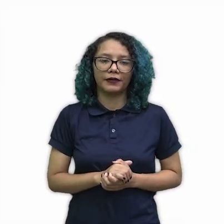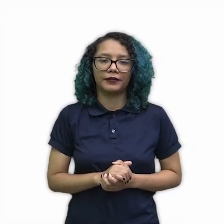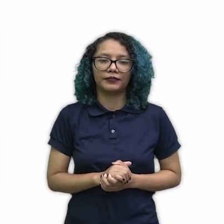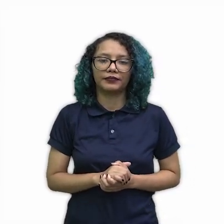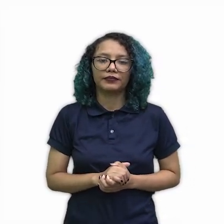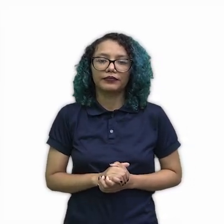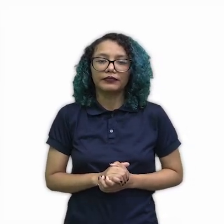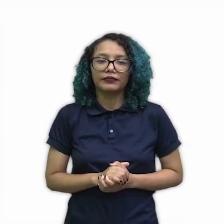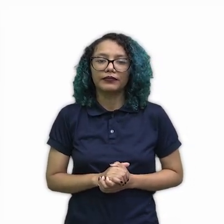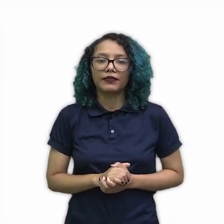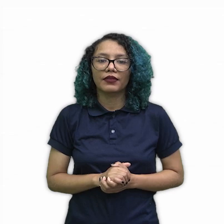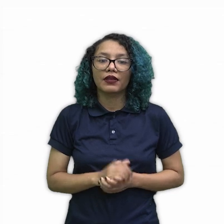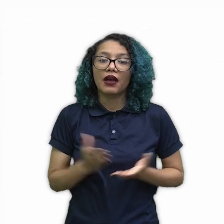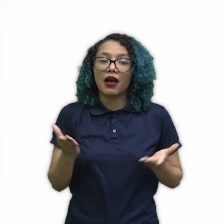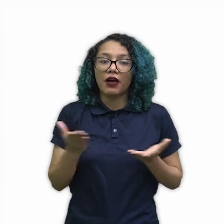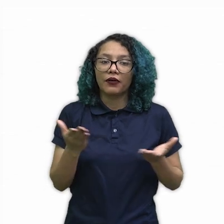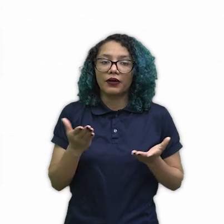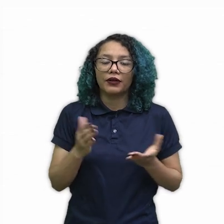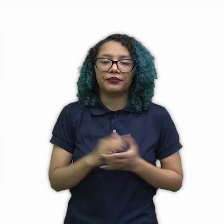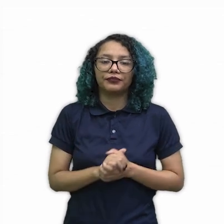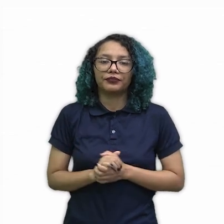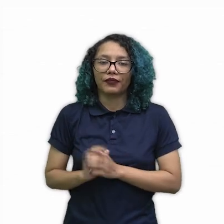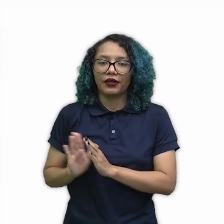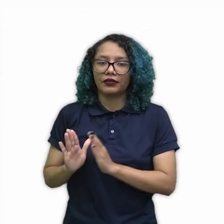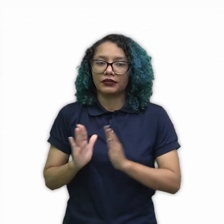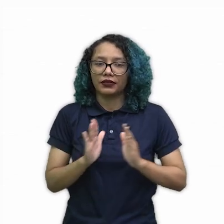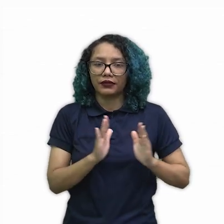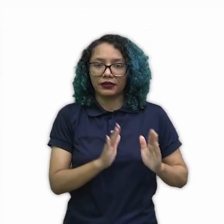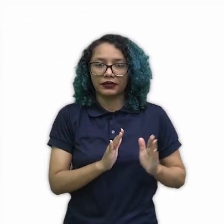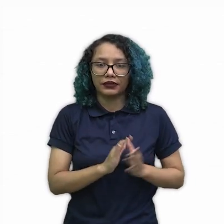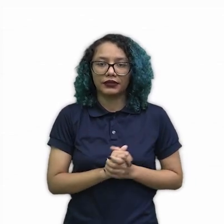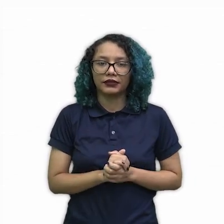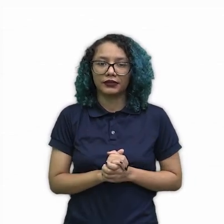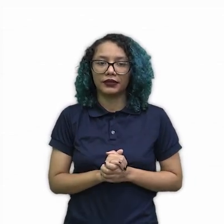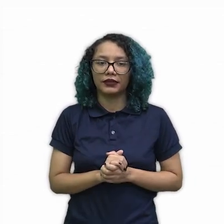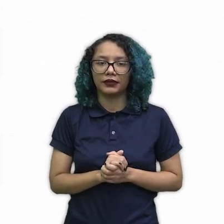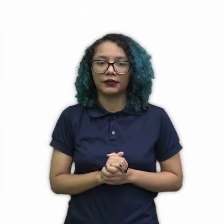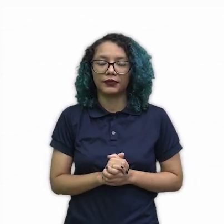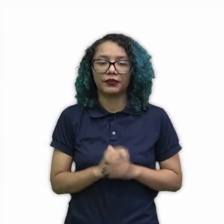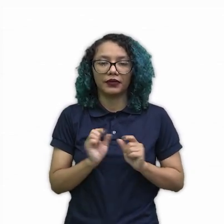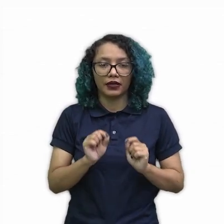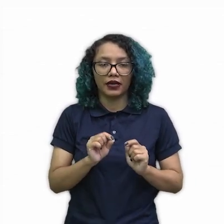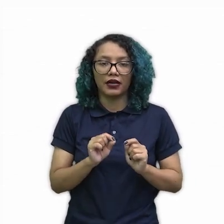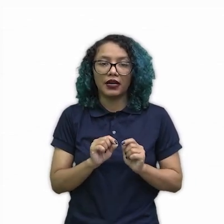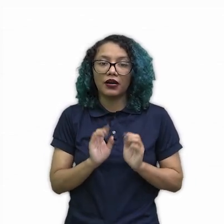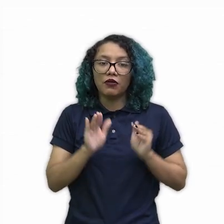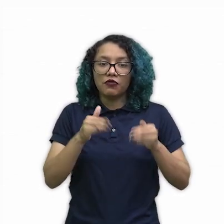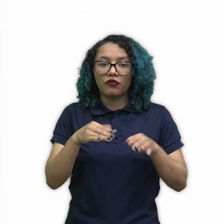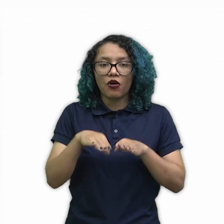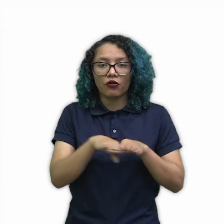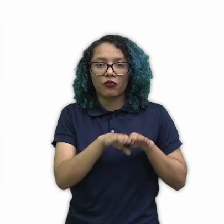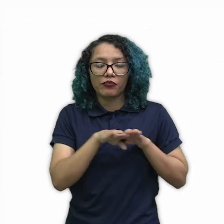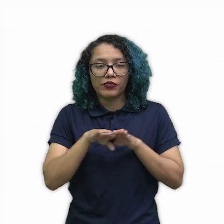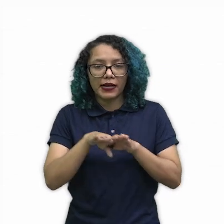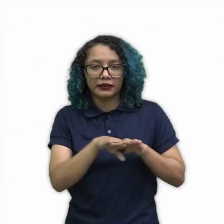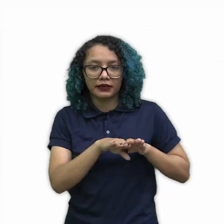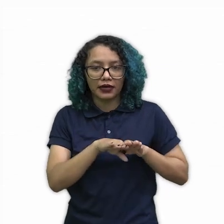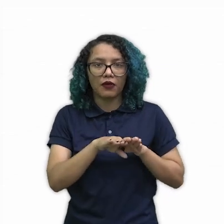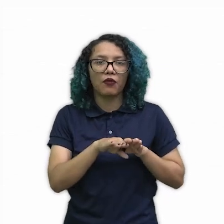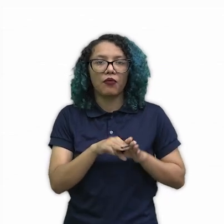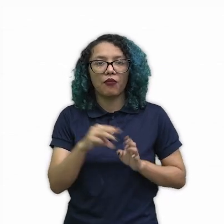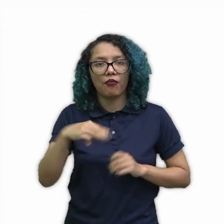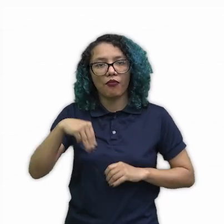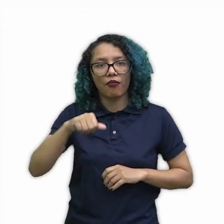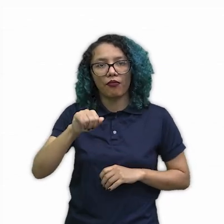Sequências que progridem seguindo um padrão de crescimento maior. Então veja, agora eu tenho